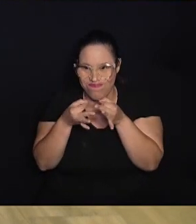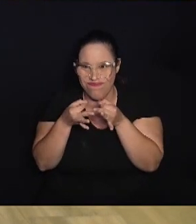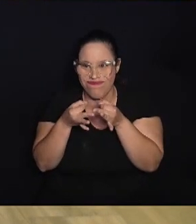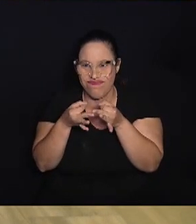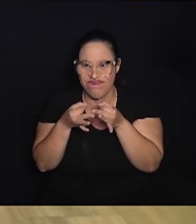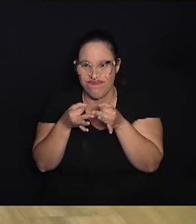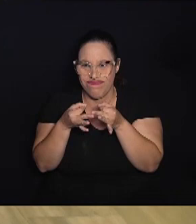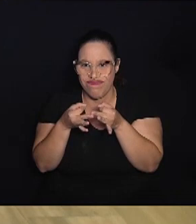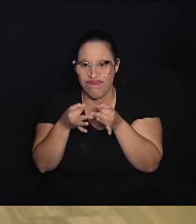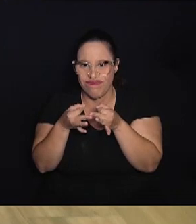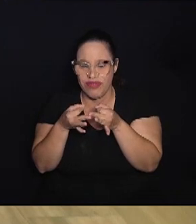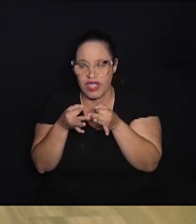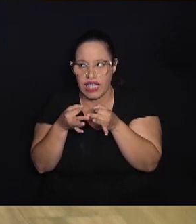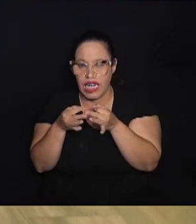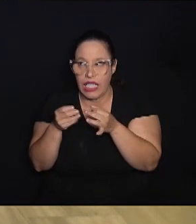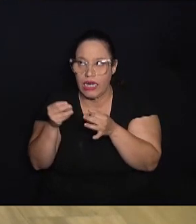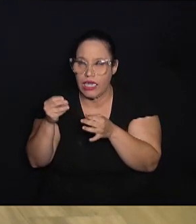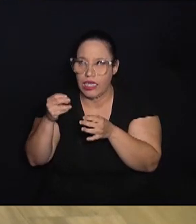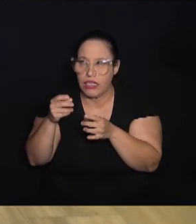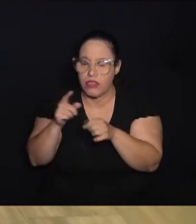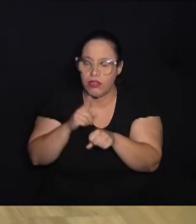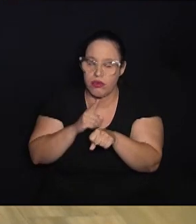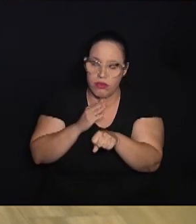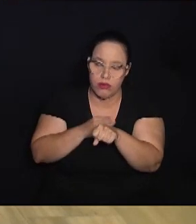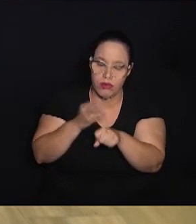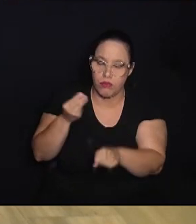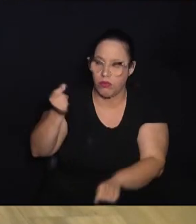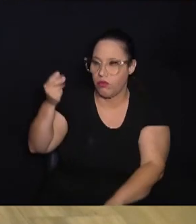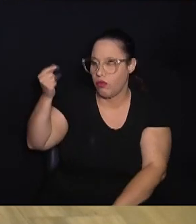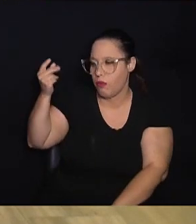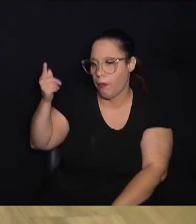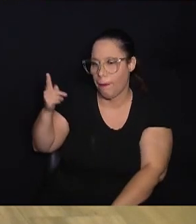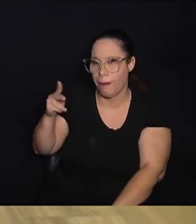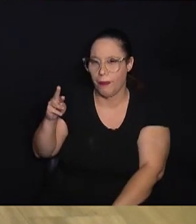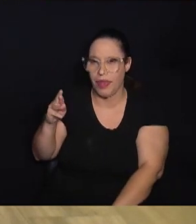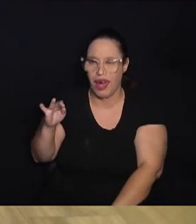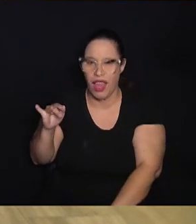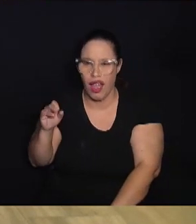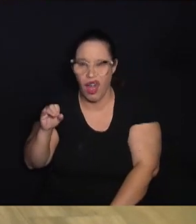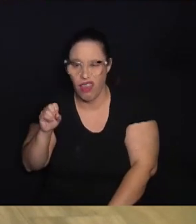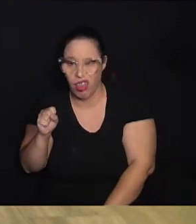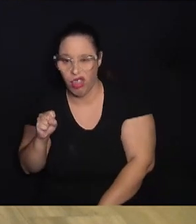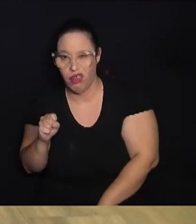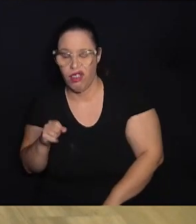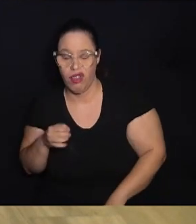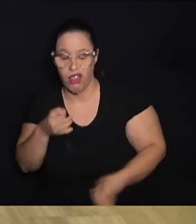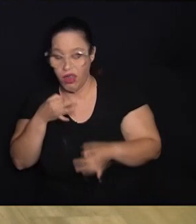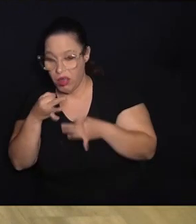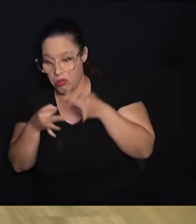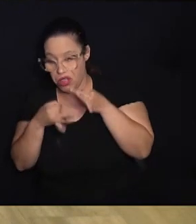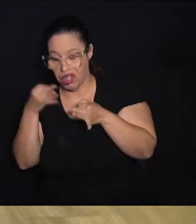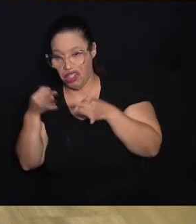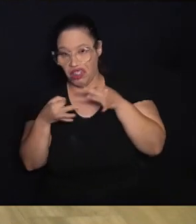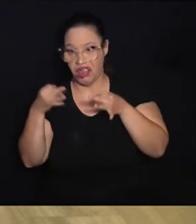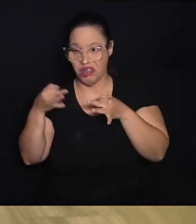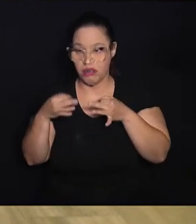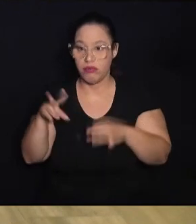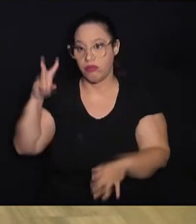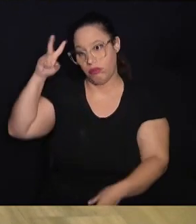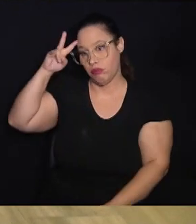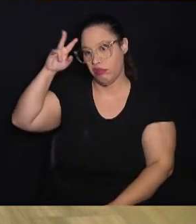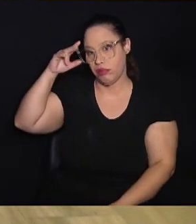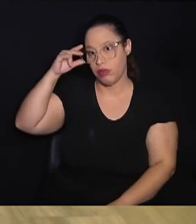na época achavam que ides era uma coisa específica de pessoas promíscuas tá então ele faz toda uma crítica parece aí no fim Vale lembrar que a